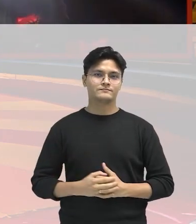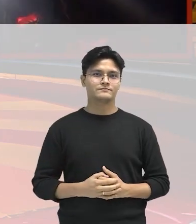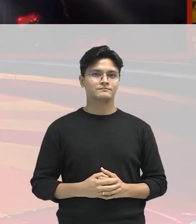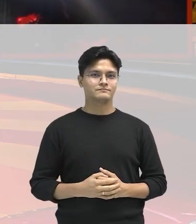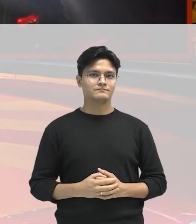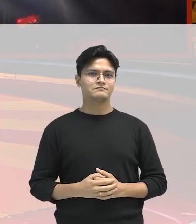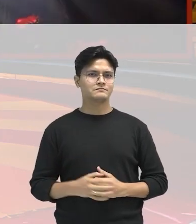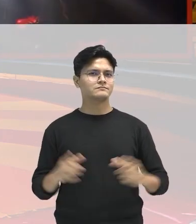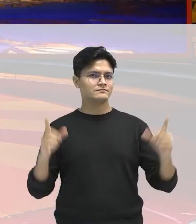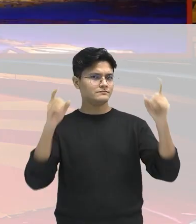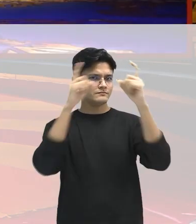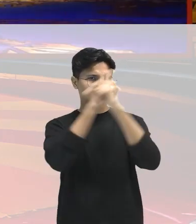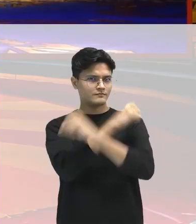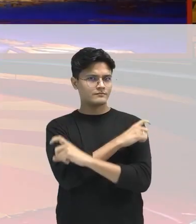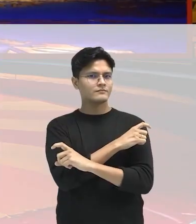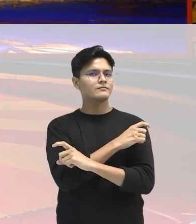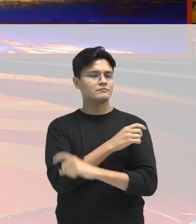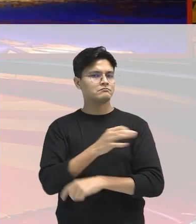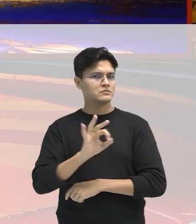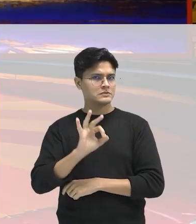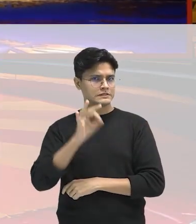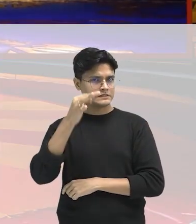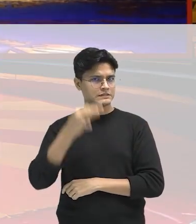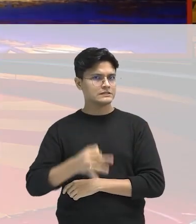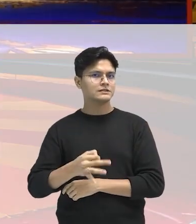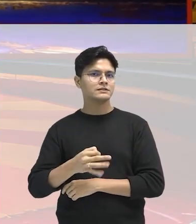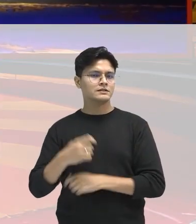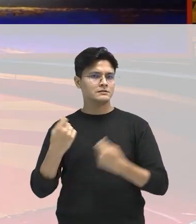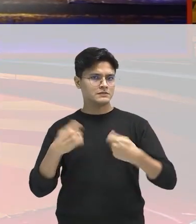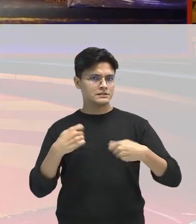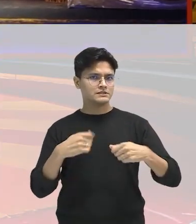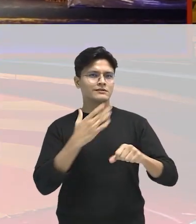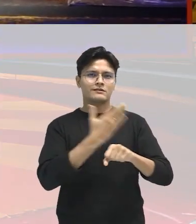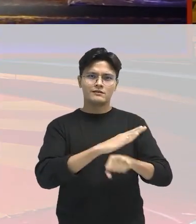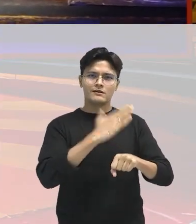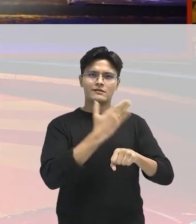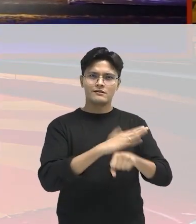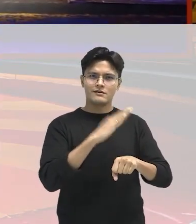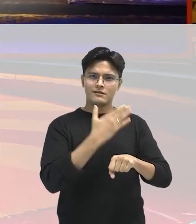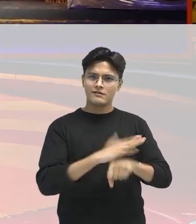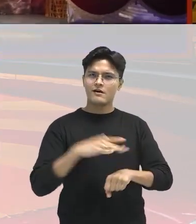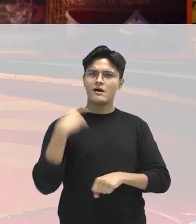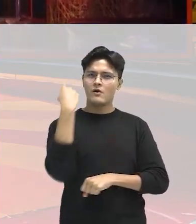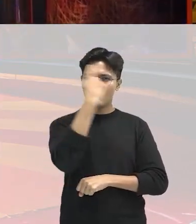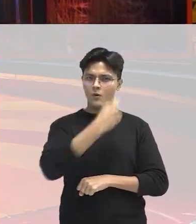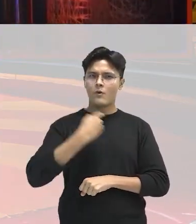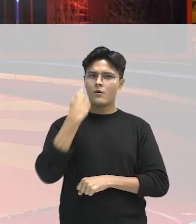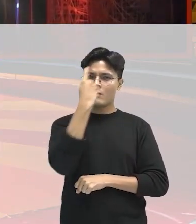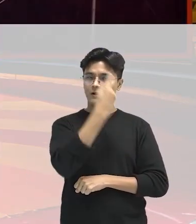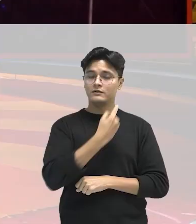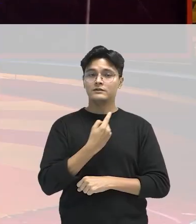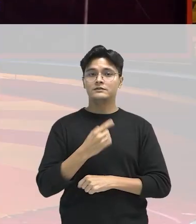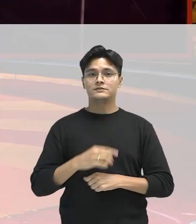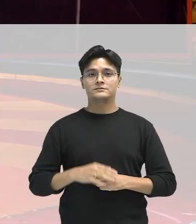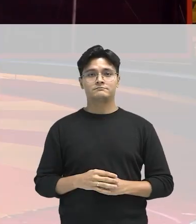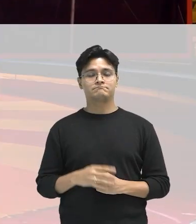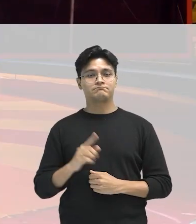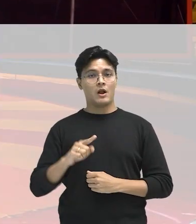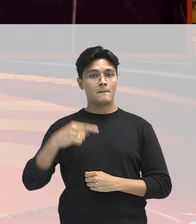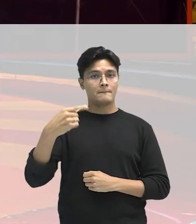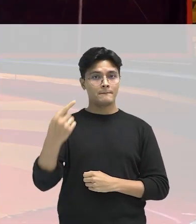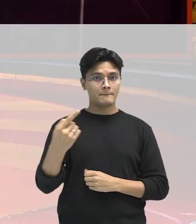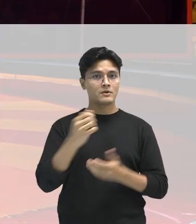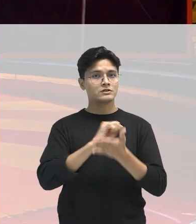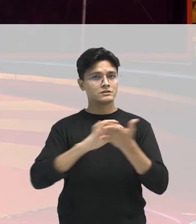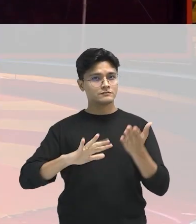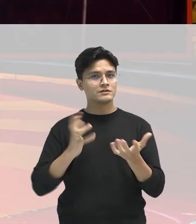É bem difícil, né? Com certeza eles levam bastante tempo nos treinos. Vamos continuar? A próxima atividade que eu